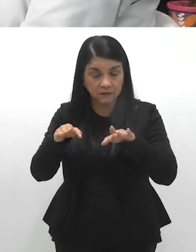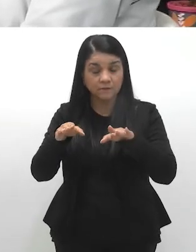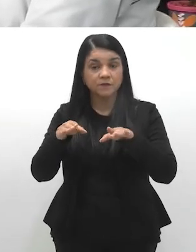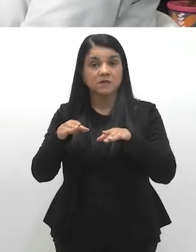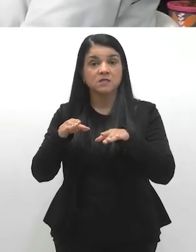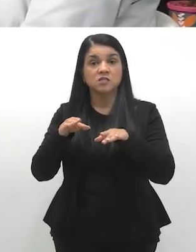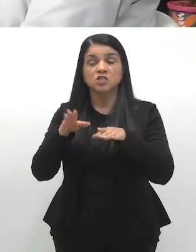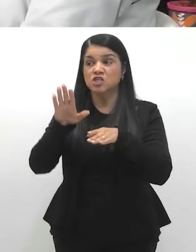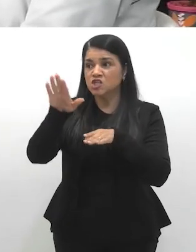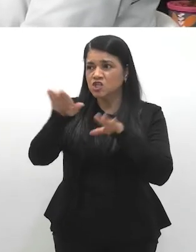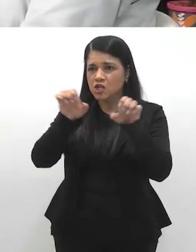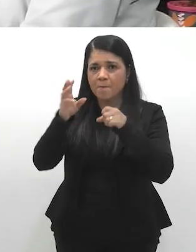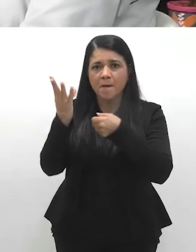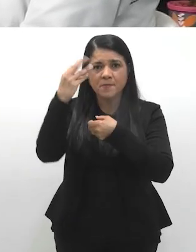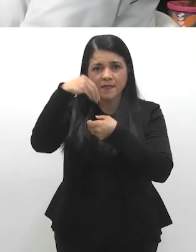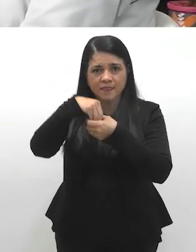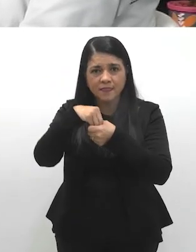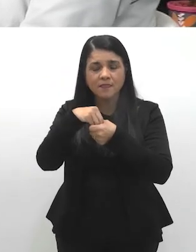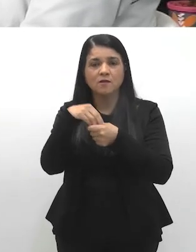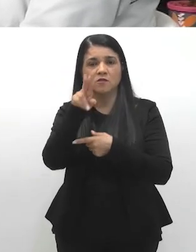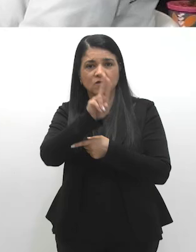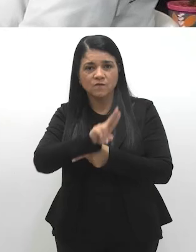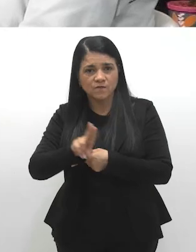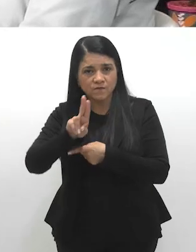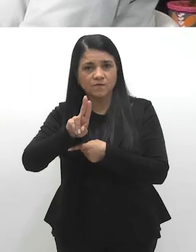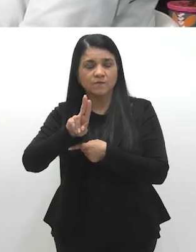de trazer para dentro da universidade